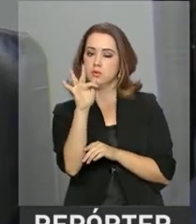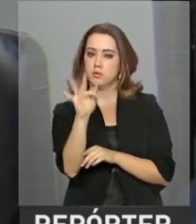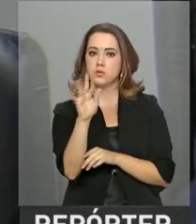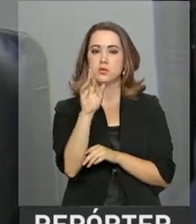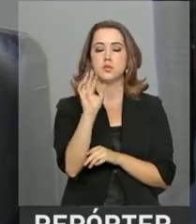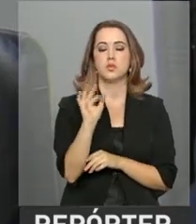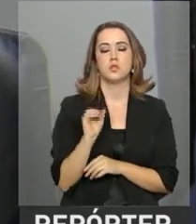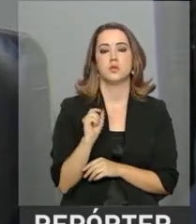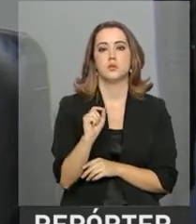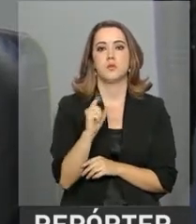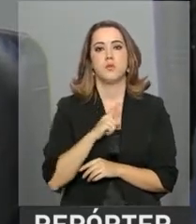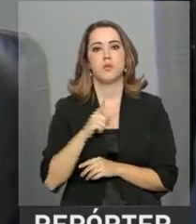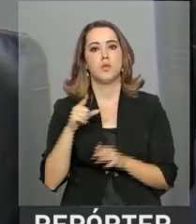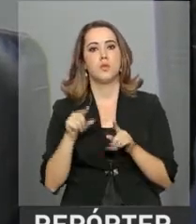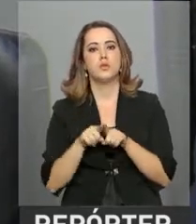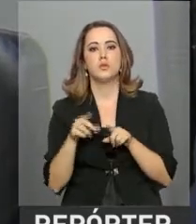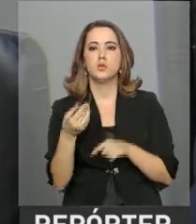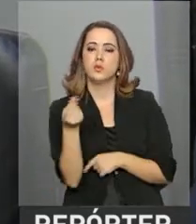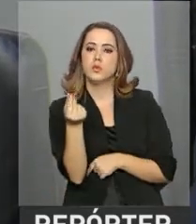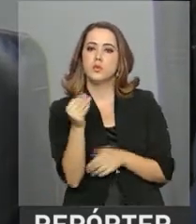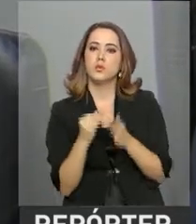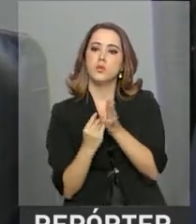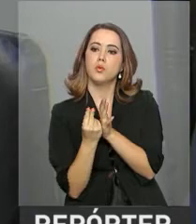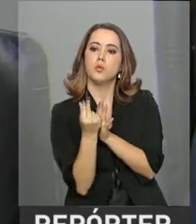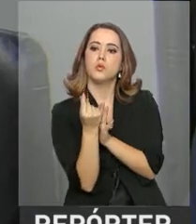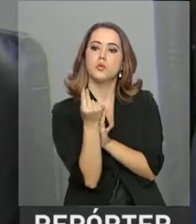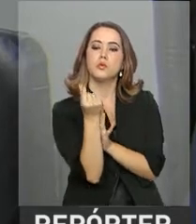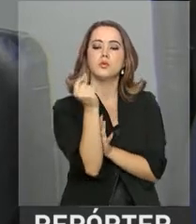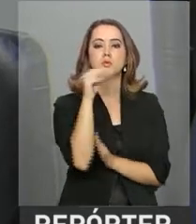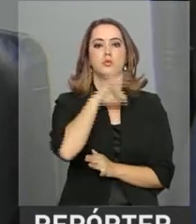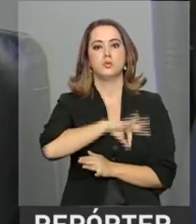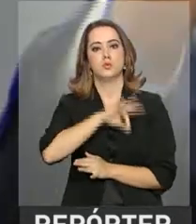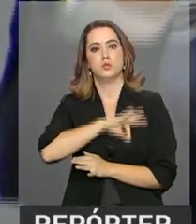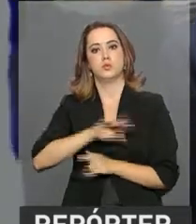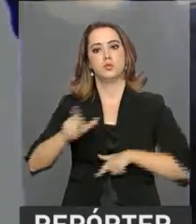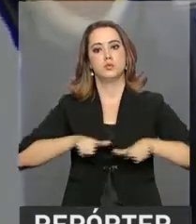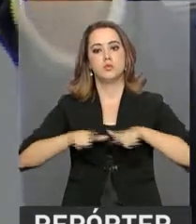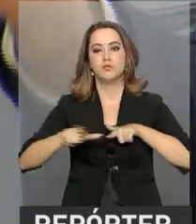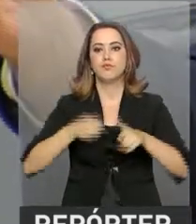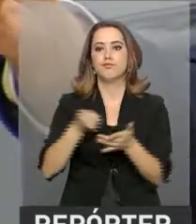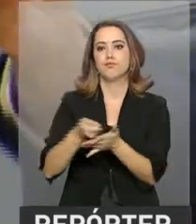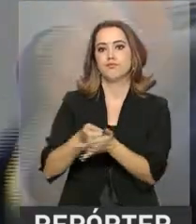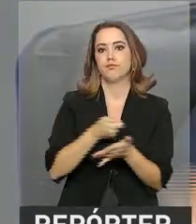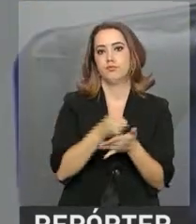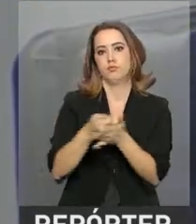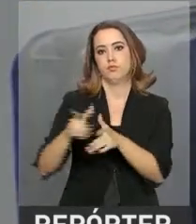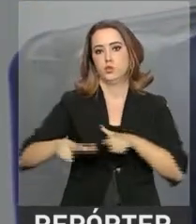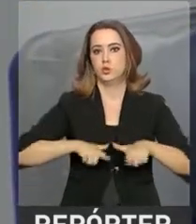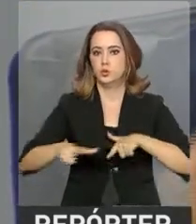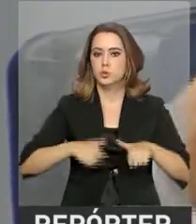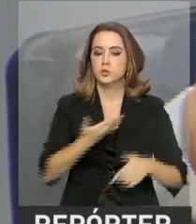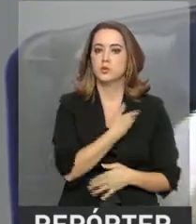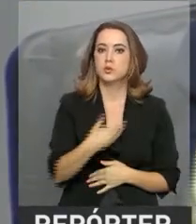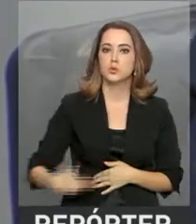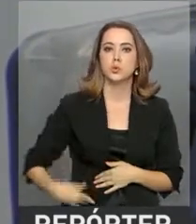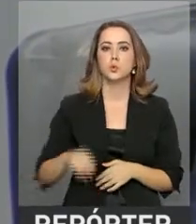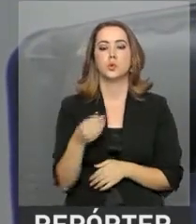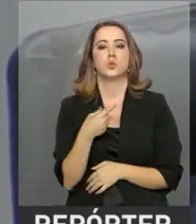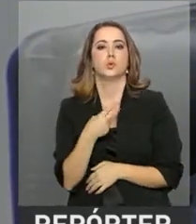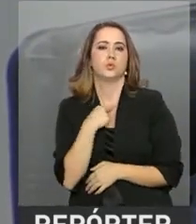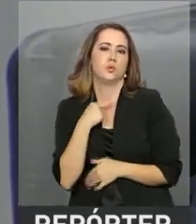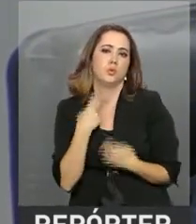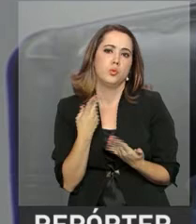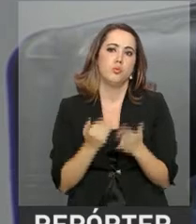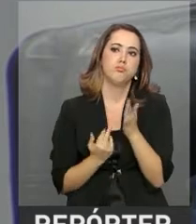Ela prevê que os gastos com a folha de pagamento do funcionalismo público nos estados não pode ultrapassar o limite de 60%